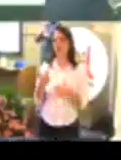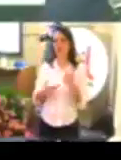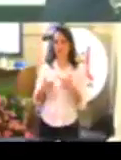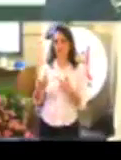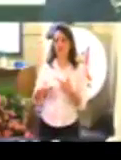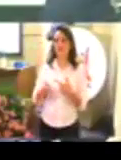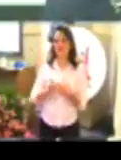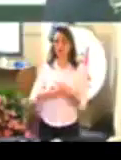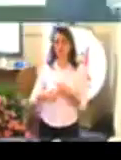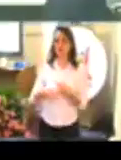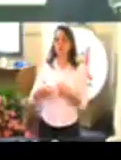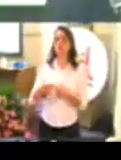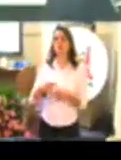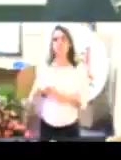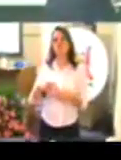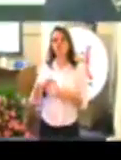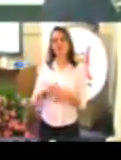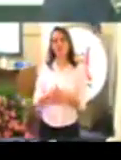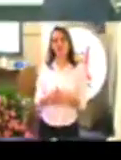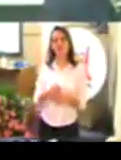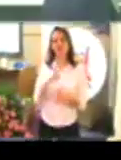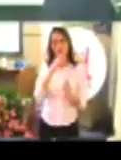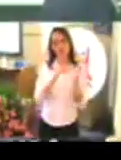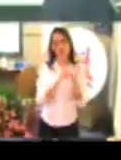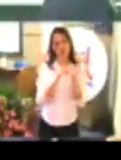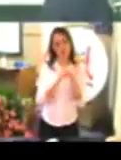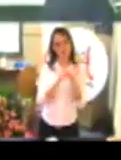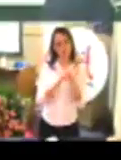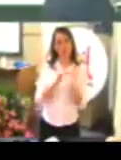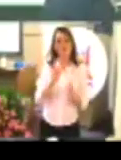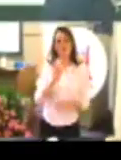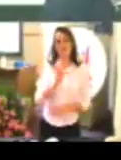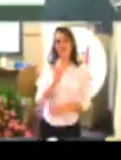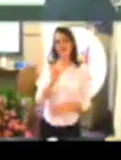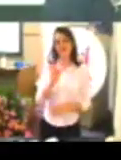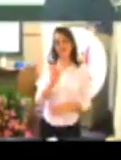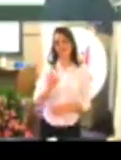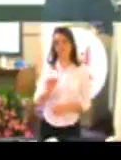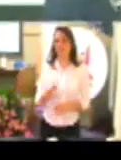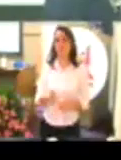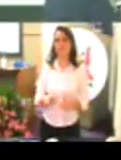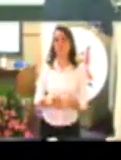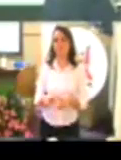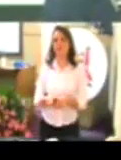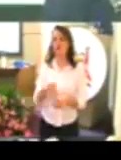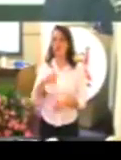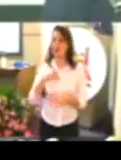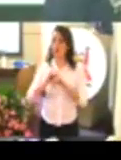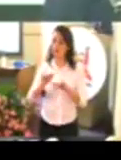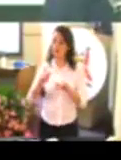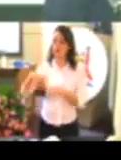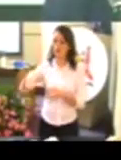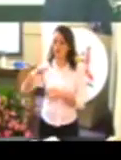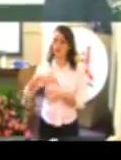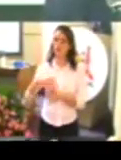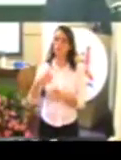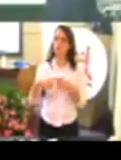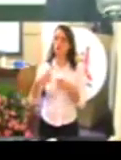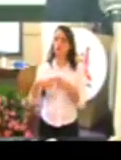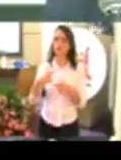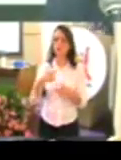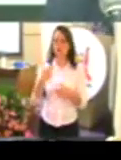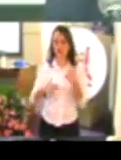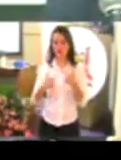desempenhando as minhas funções lá no Senado Federal. E vou dizer para vocês por